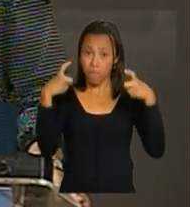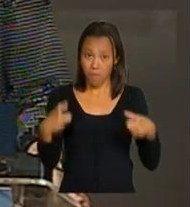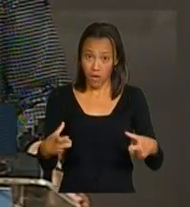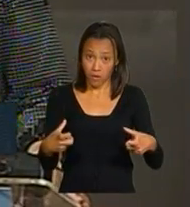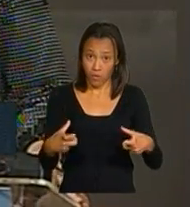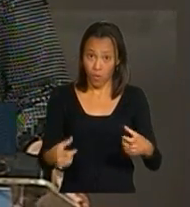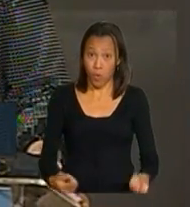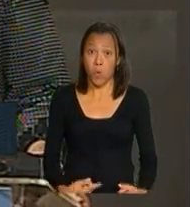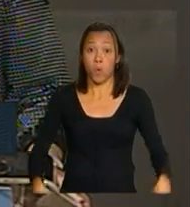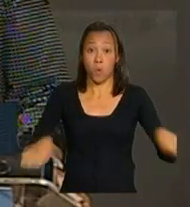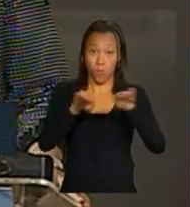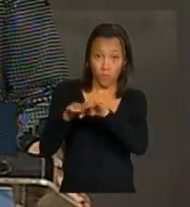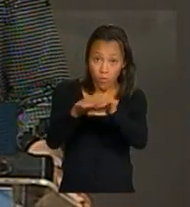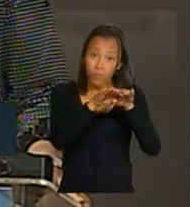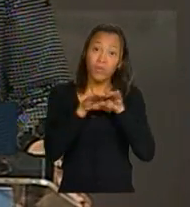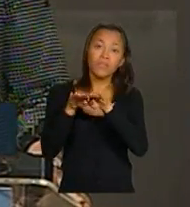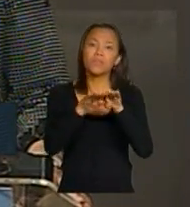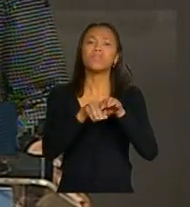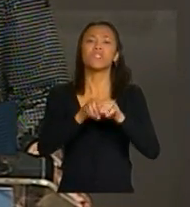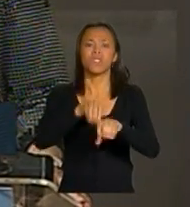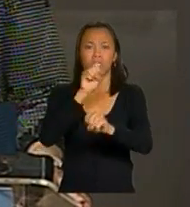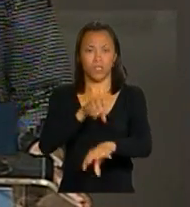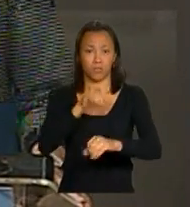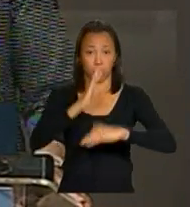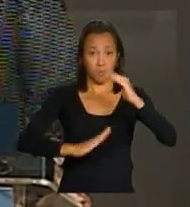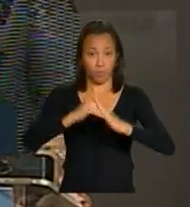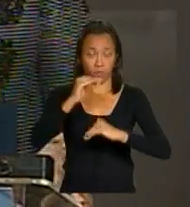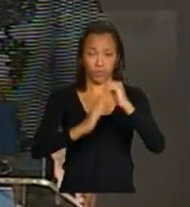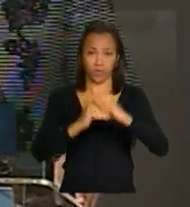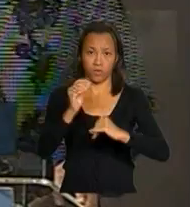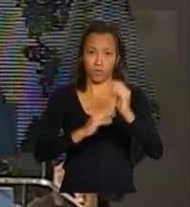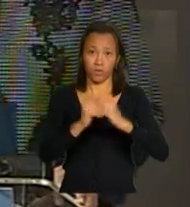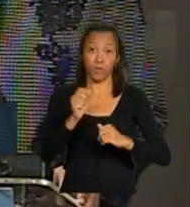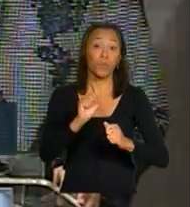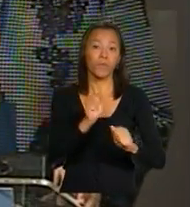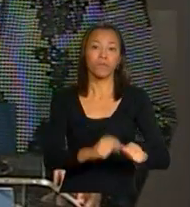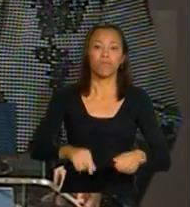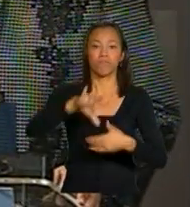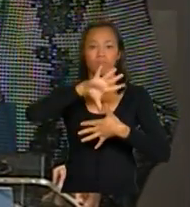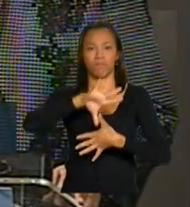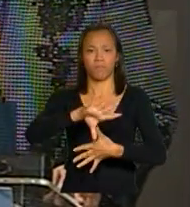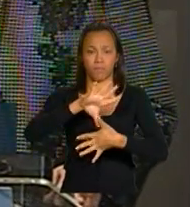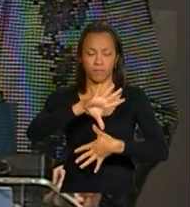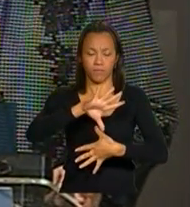competição de educação profissional das Américas.